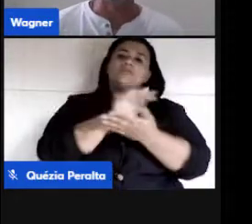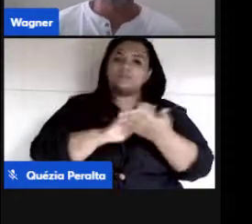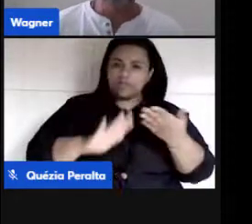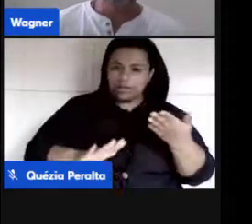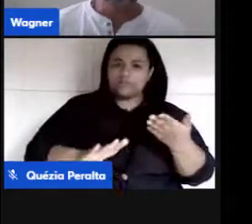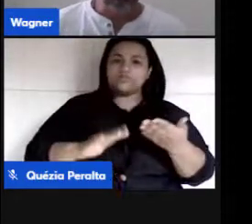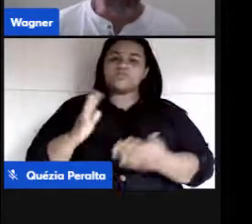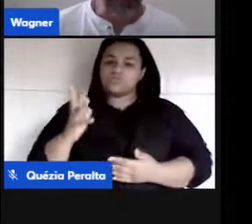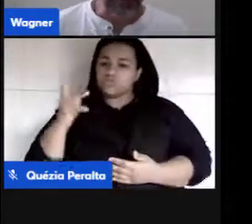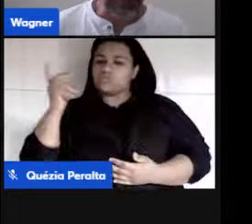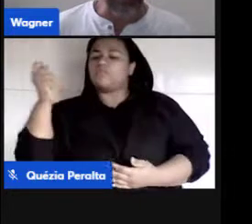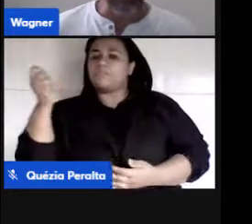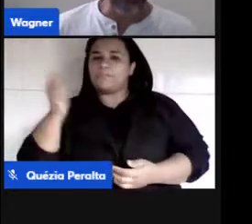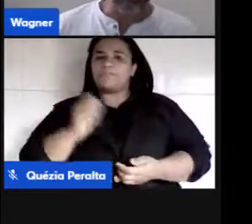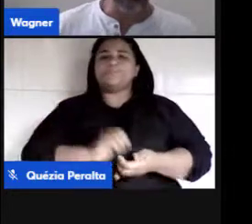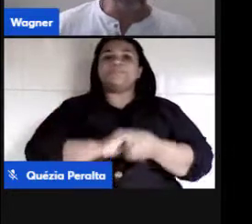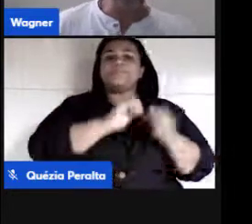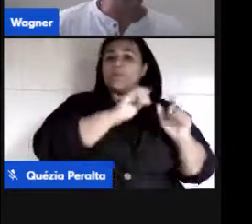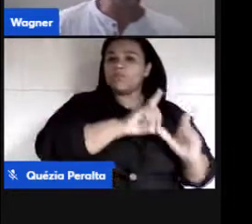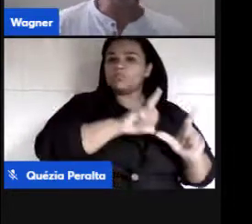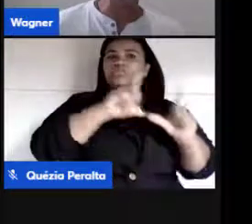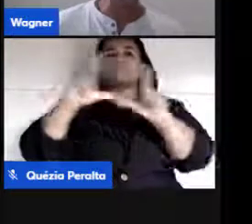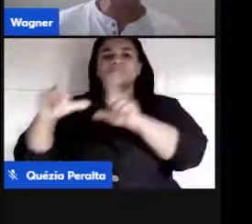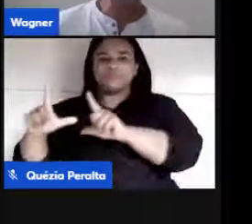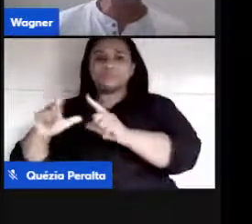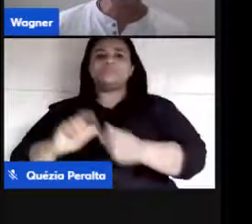tempo. Próximo slide, por favor.